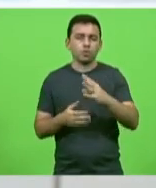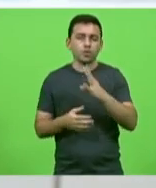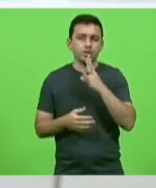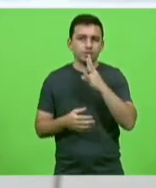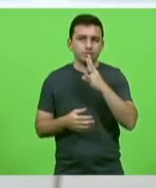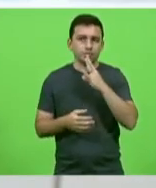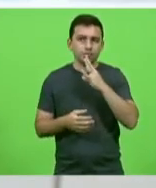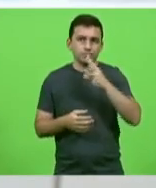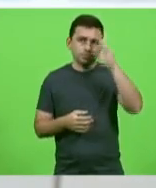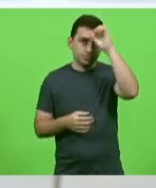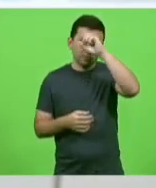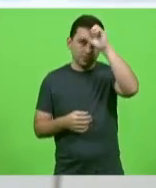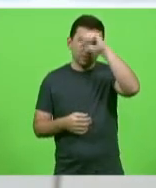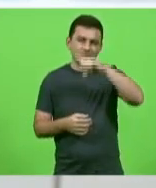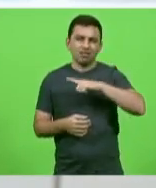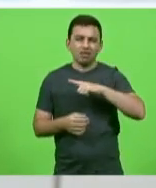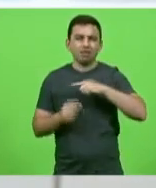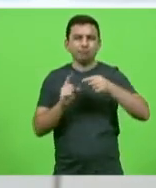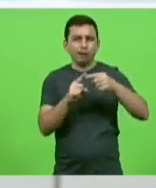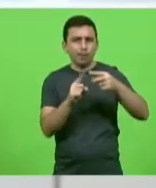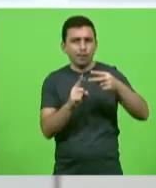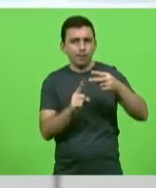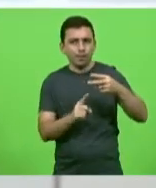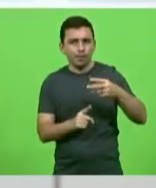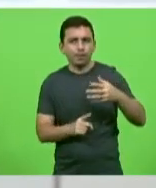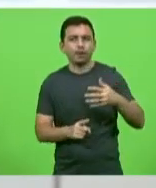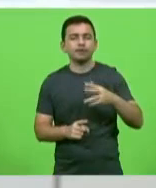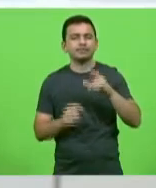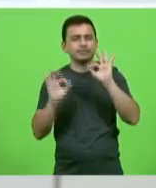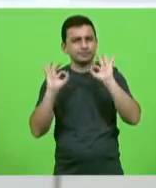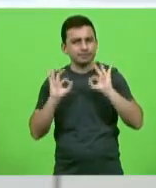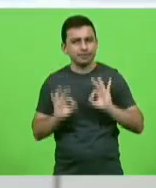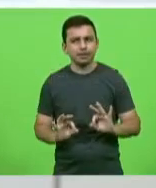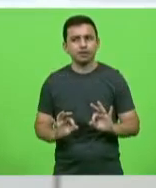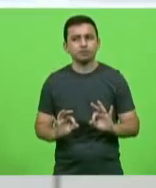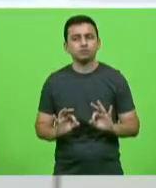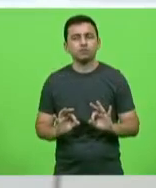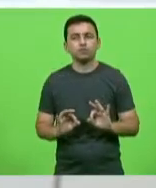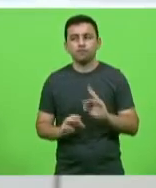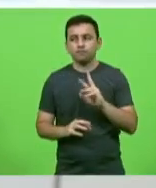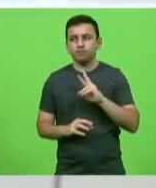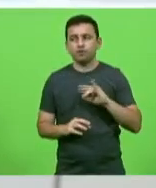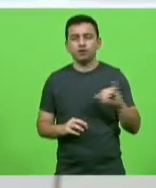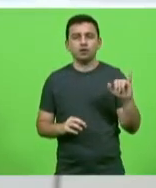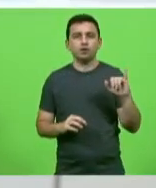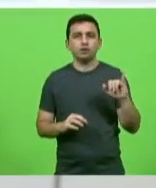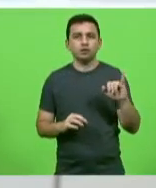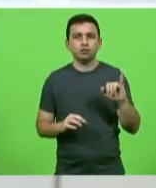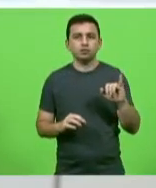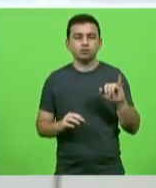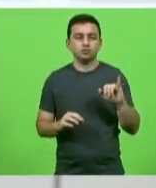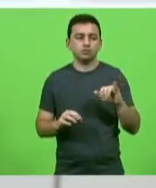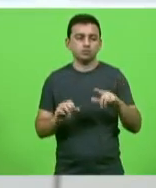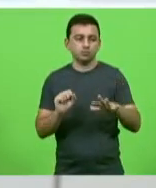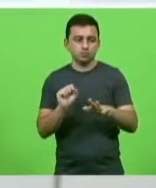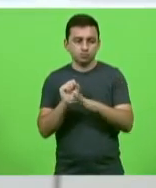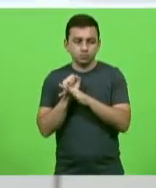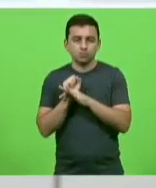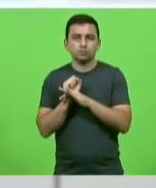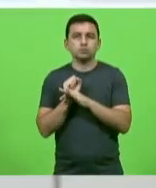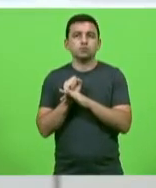qual a existência de vários indícios torna possível formar um quadro de segurança